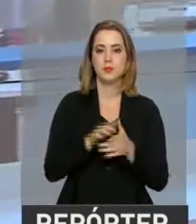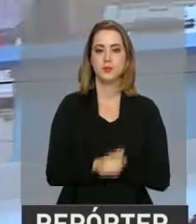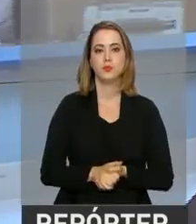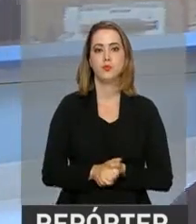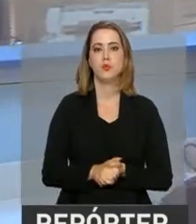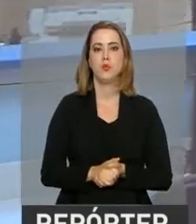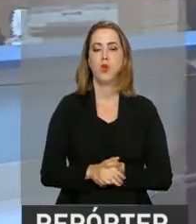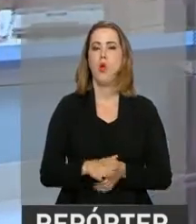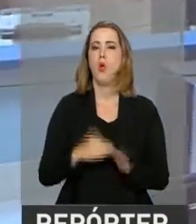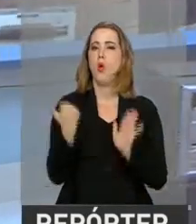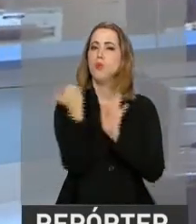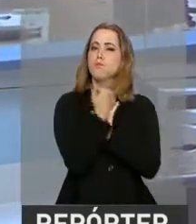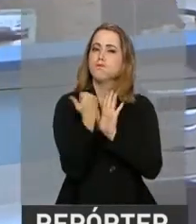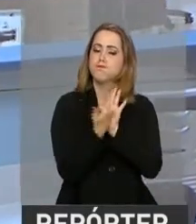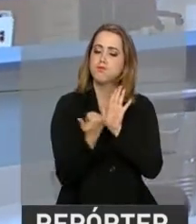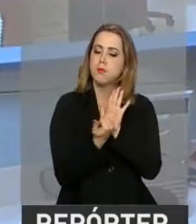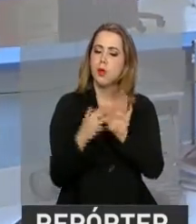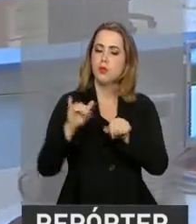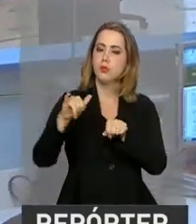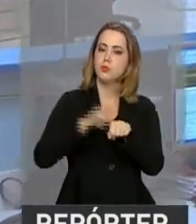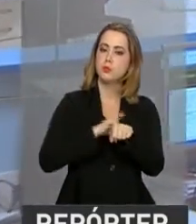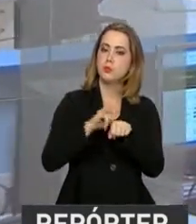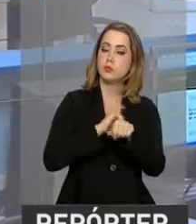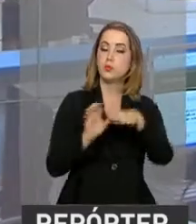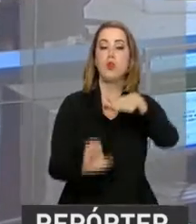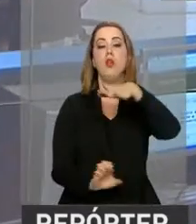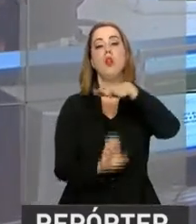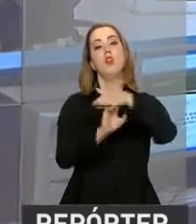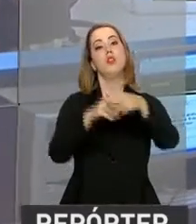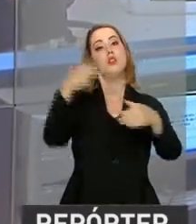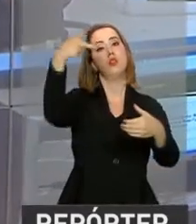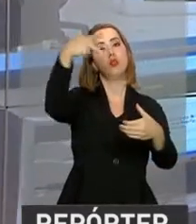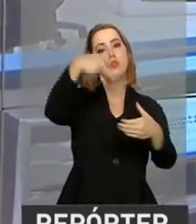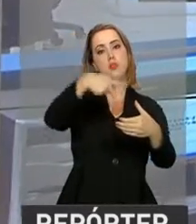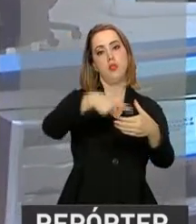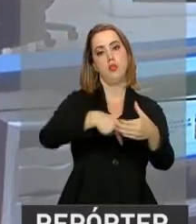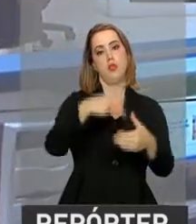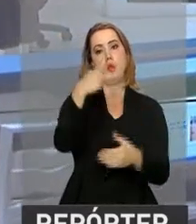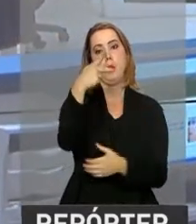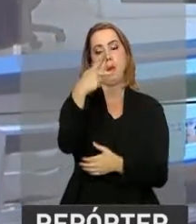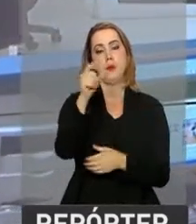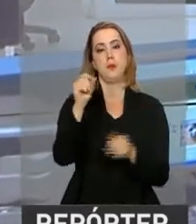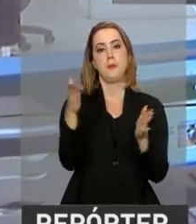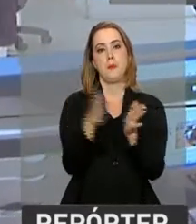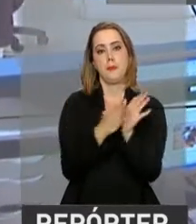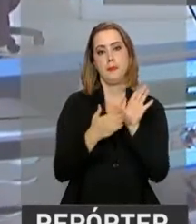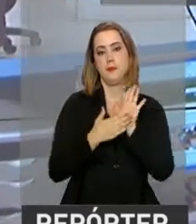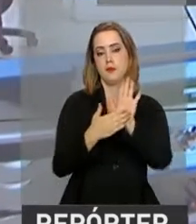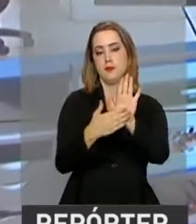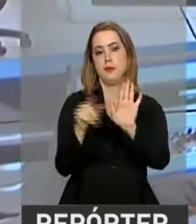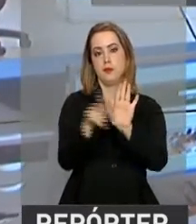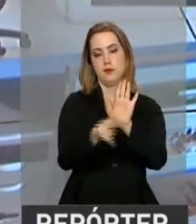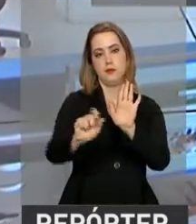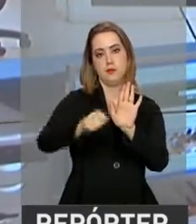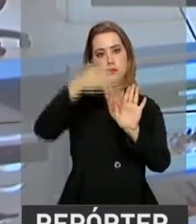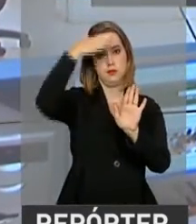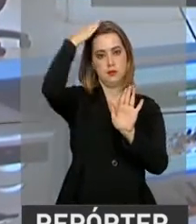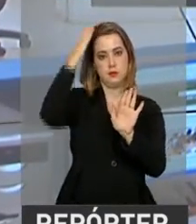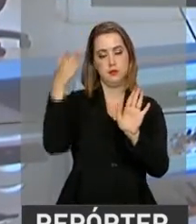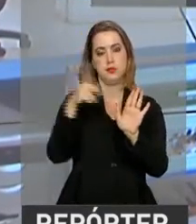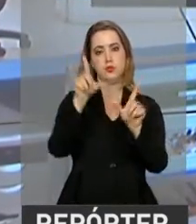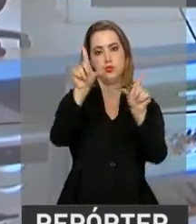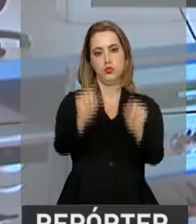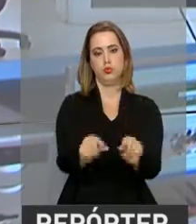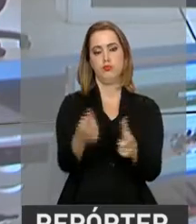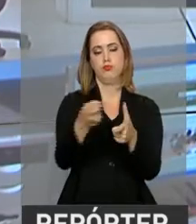plano estratégico da Petrobras para os próximos anos foi apresentado hoje ao presidente Michel Temer. A ideia é reduzir a dívida da empresa e retomar